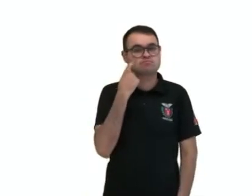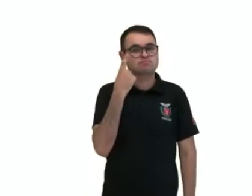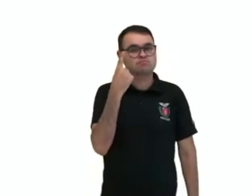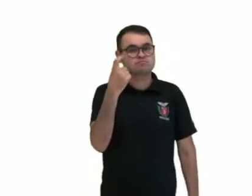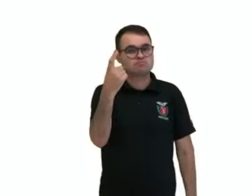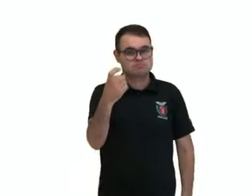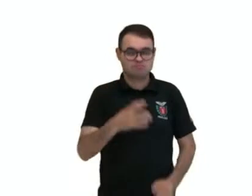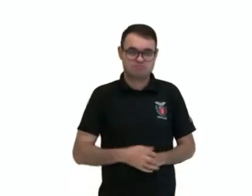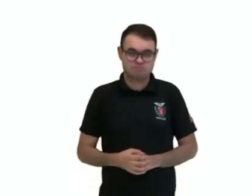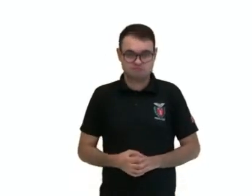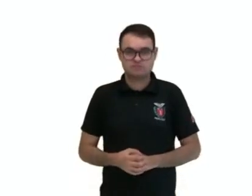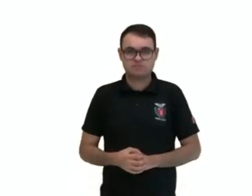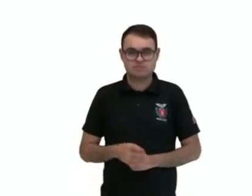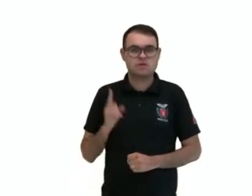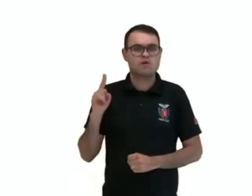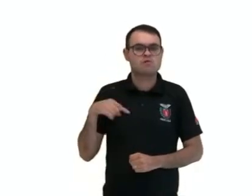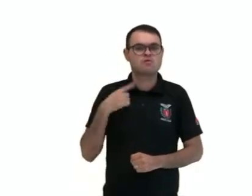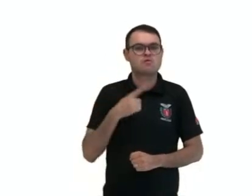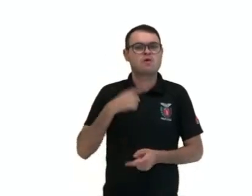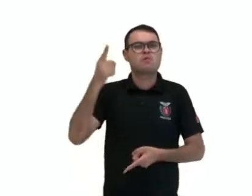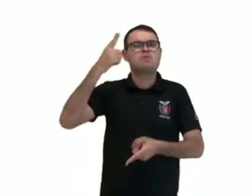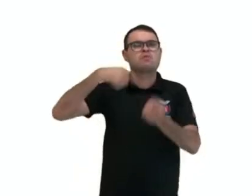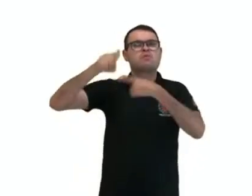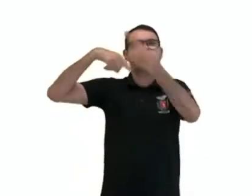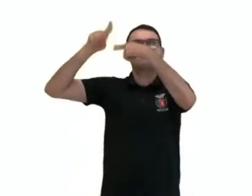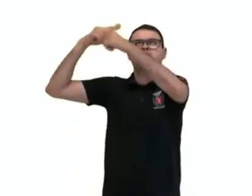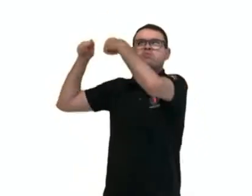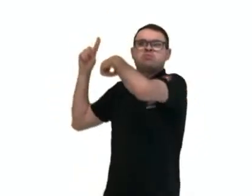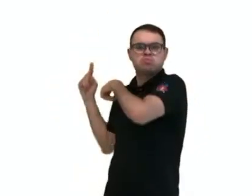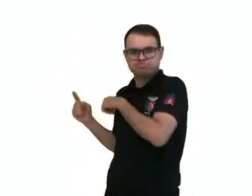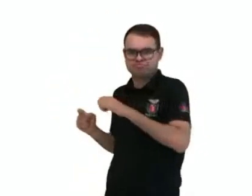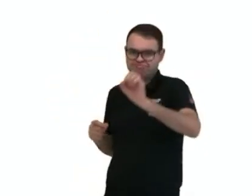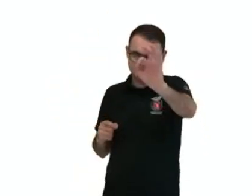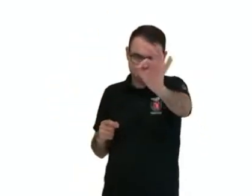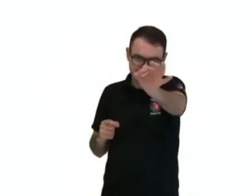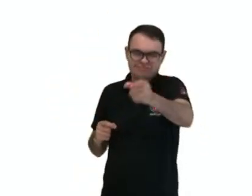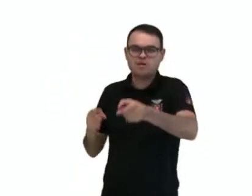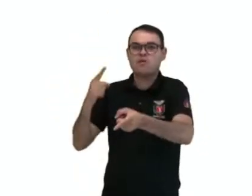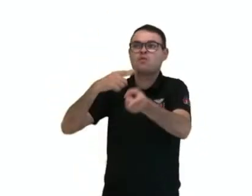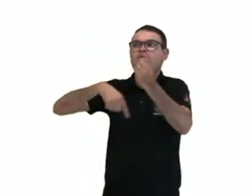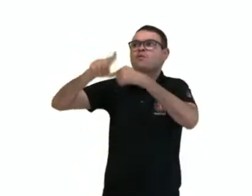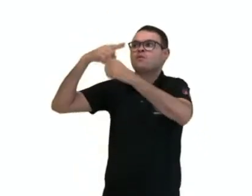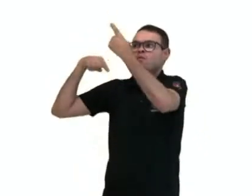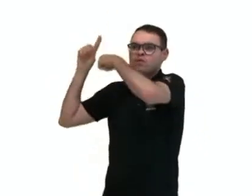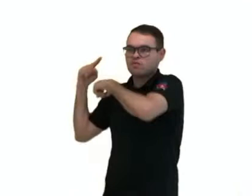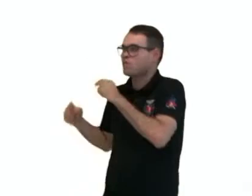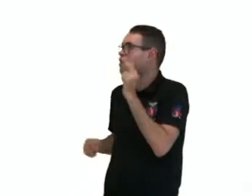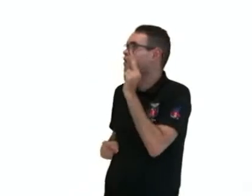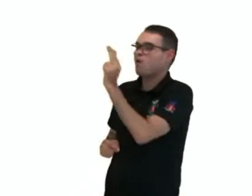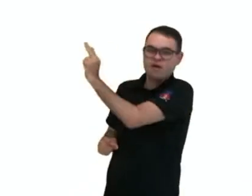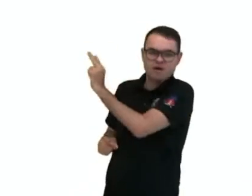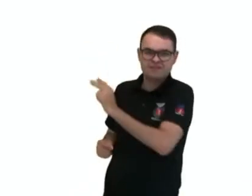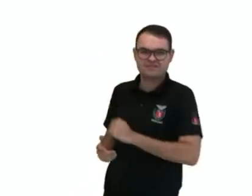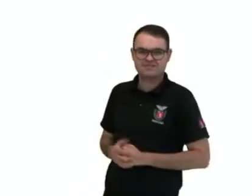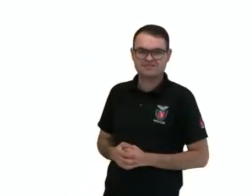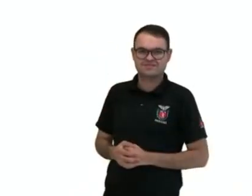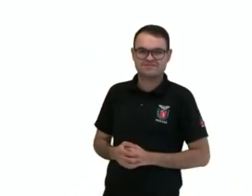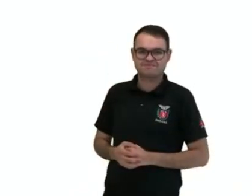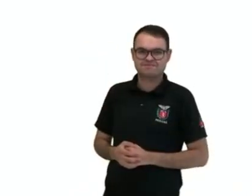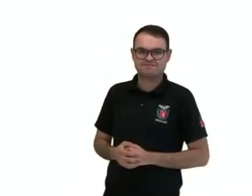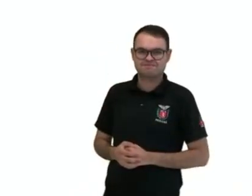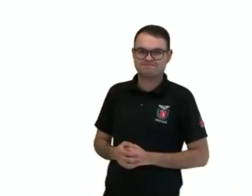para vocês. Nós vamos voltar no tempo, isso mesmo. Repare bem naquela imagem. É